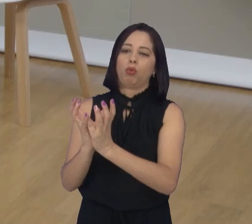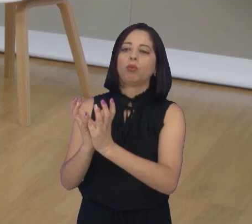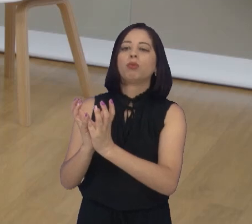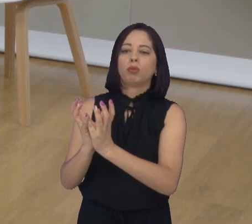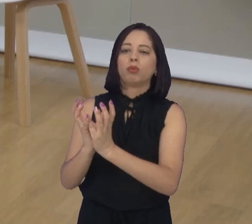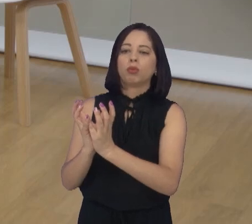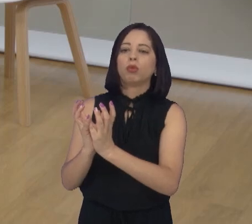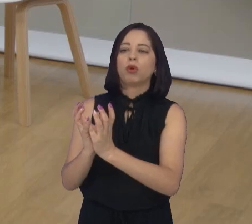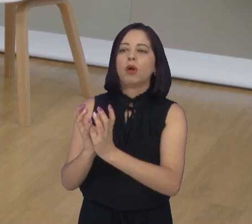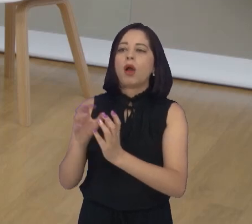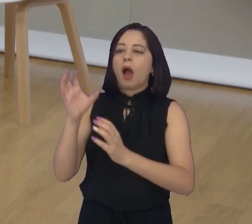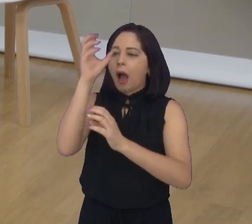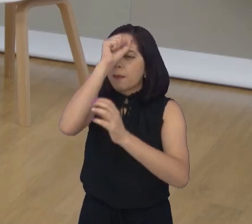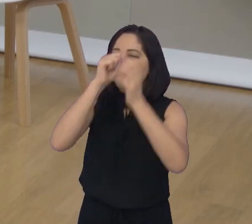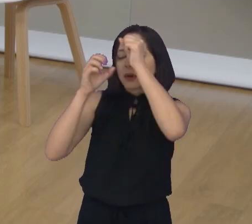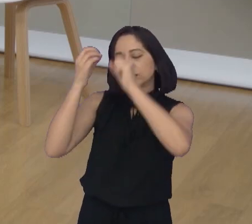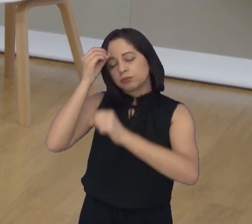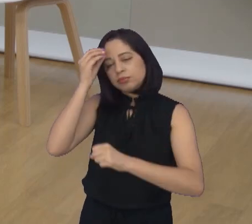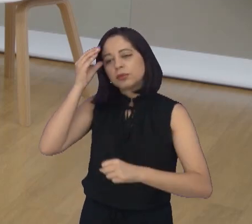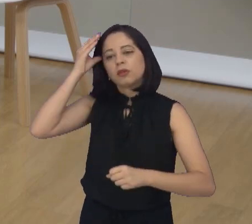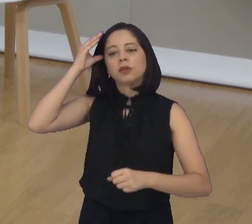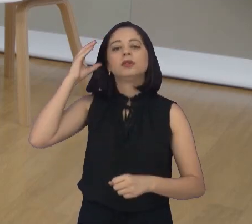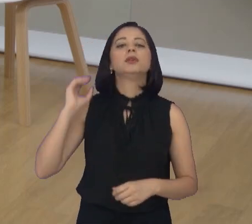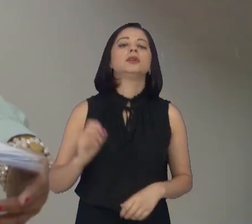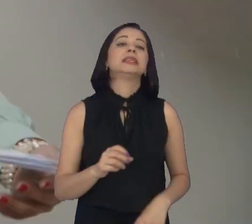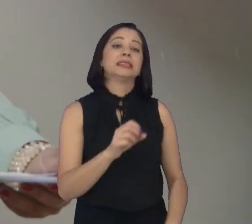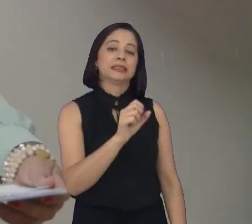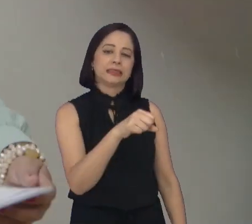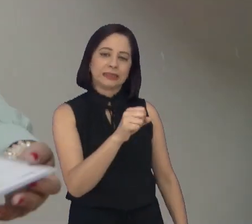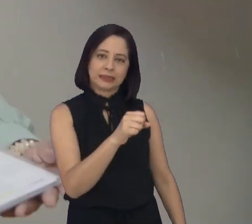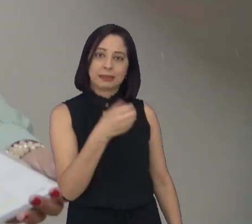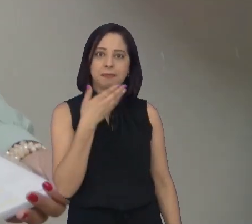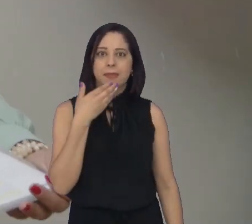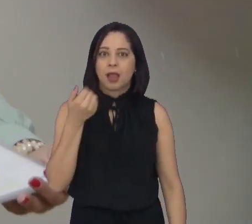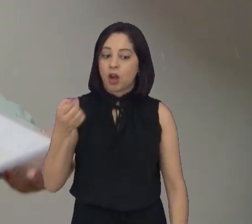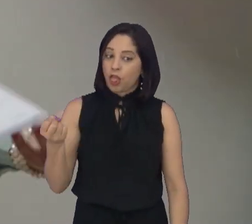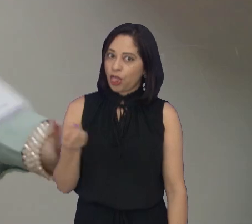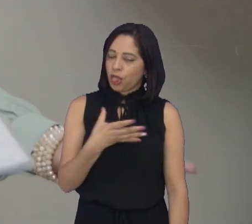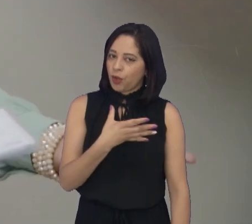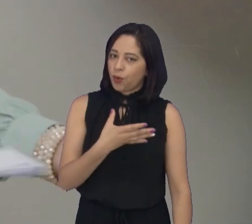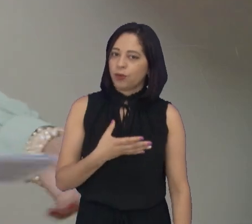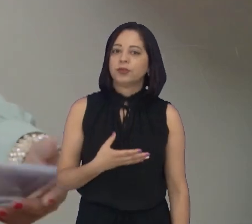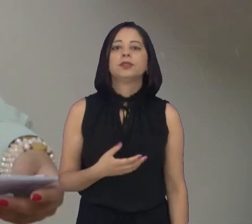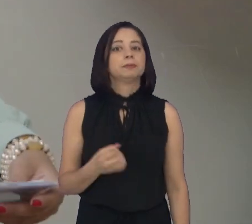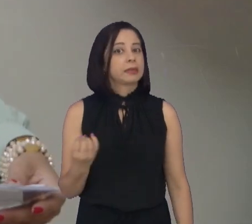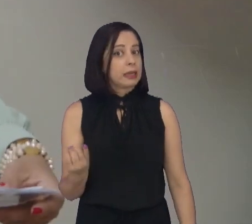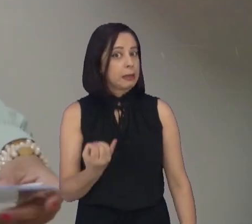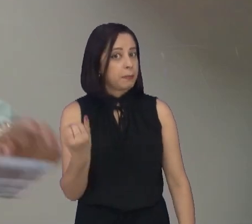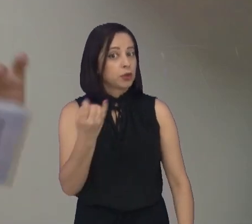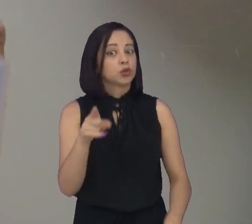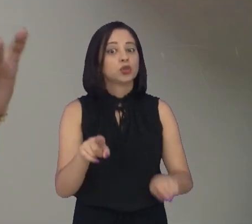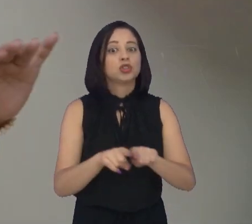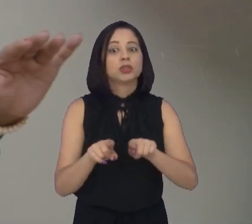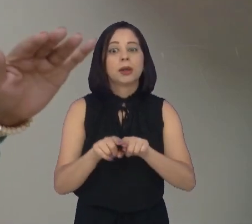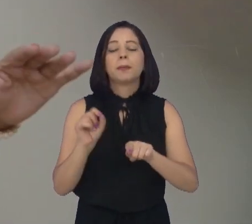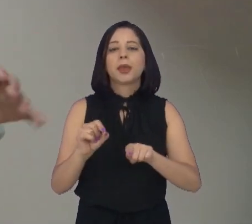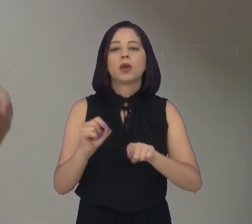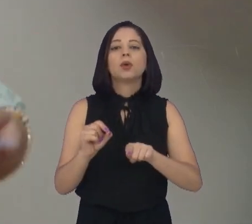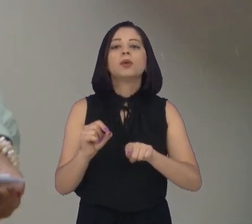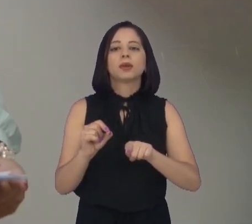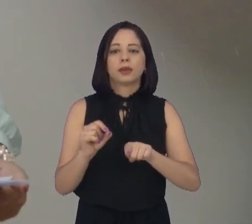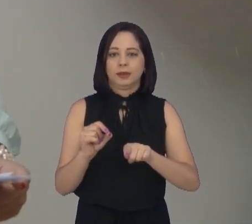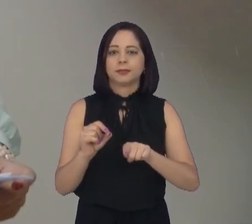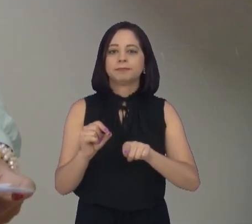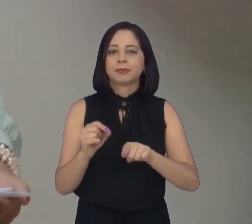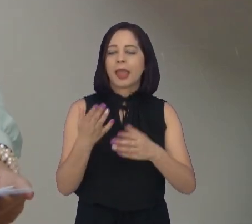gente aprender alguma coisa com aquilo, né? Ótimo, abriu espaço para o novo. E é importante também fazer uma pausa aqui